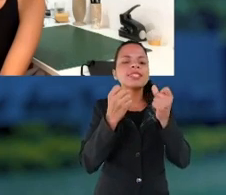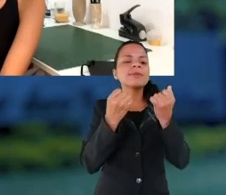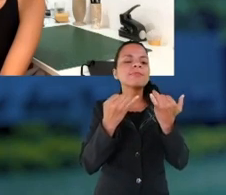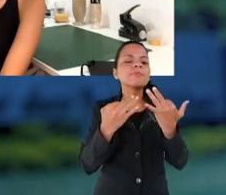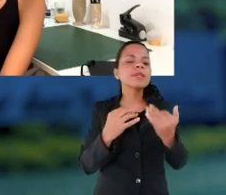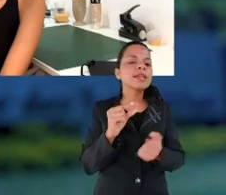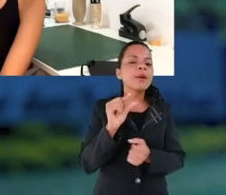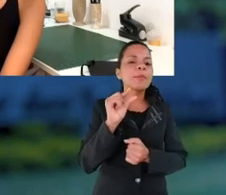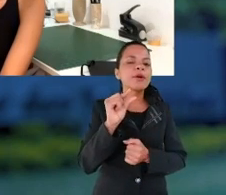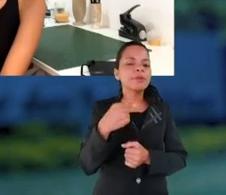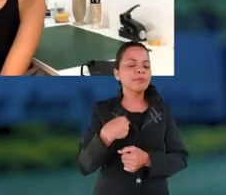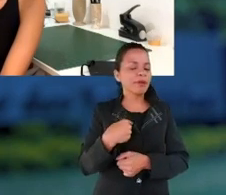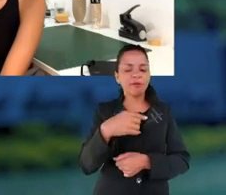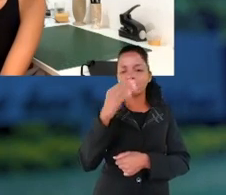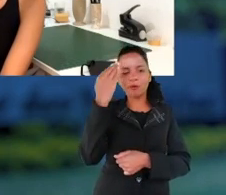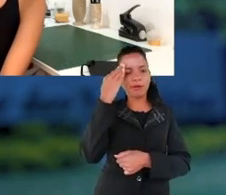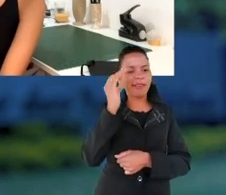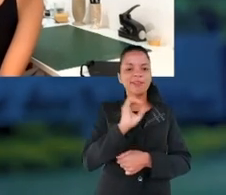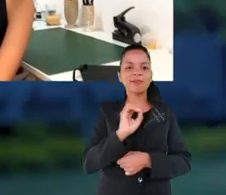eu é leigo.